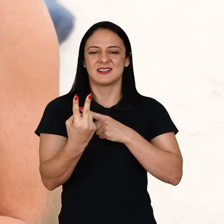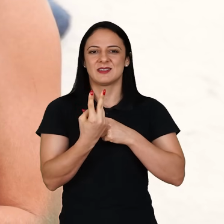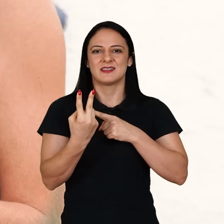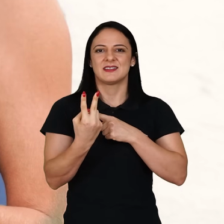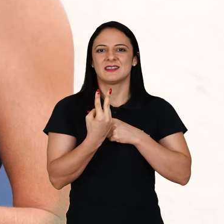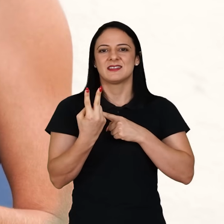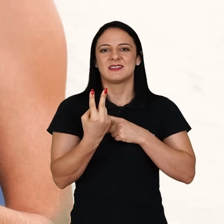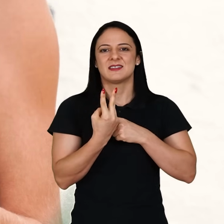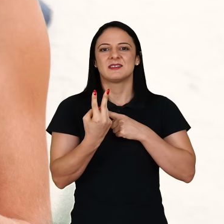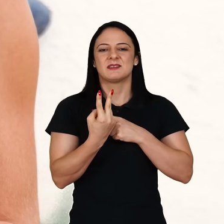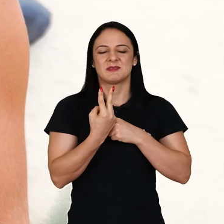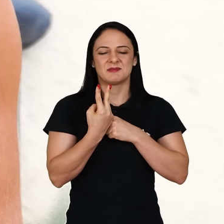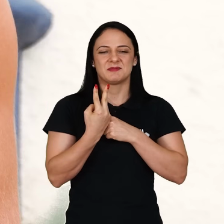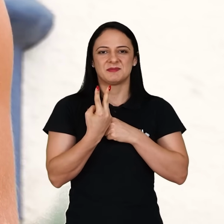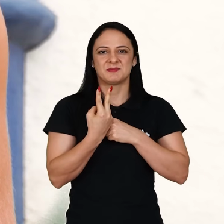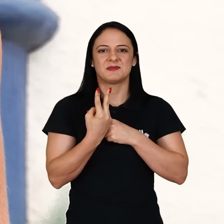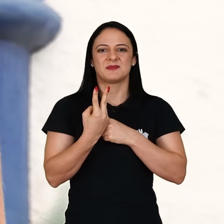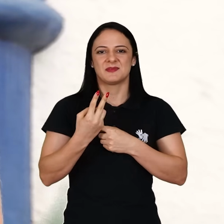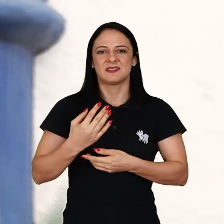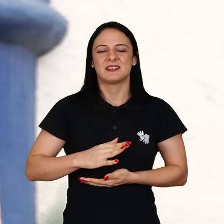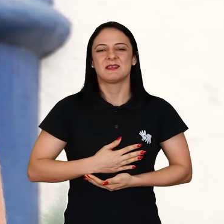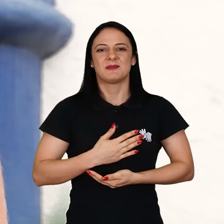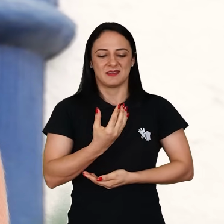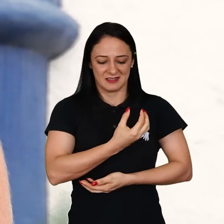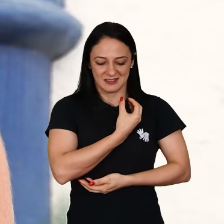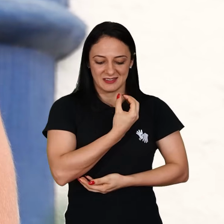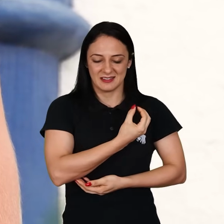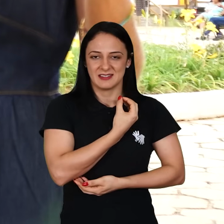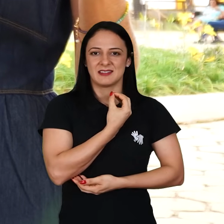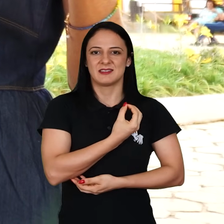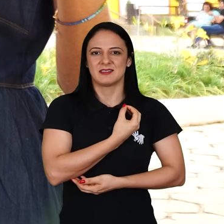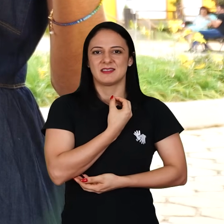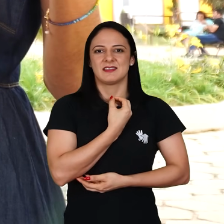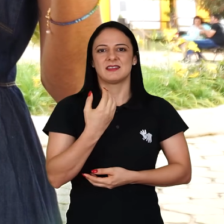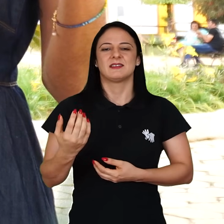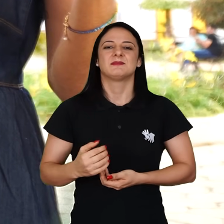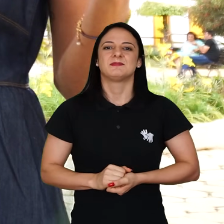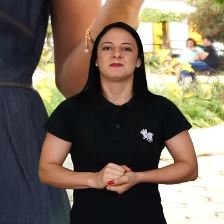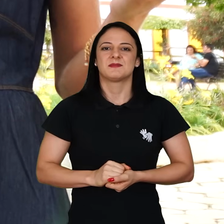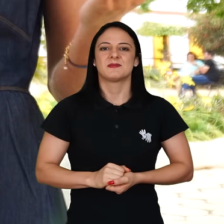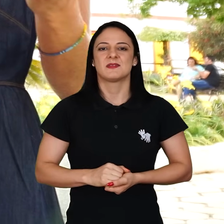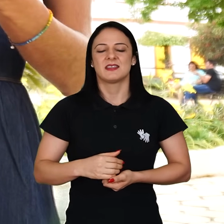ilumina-me na escura e funda o trem da minha vida.